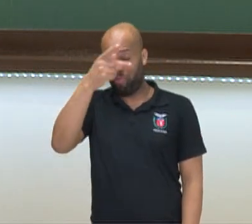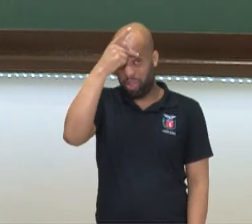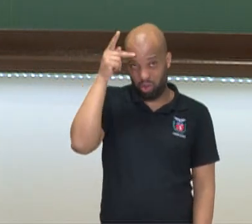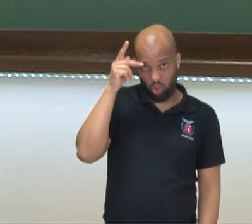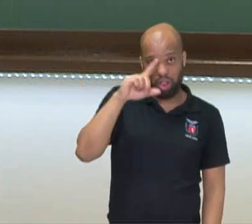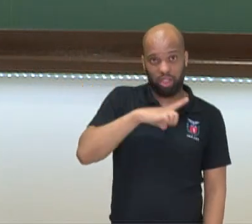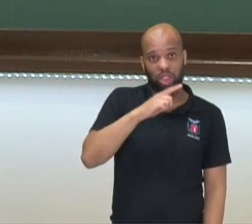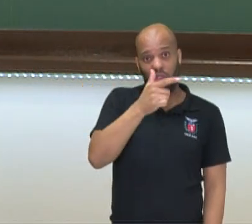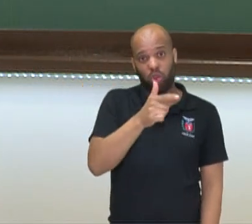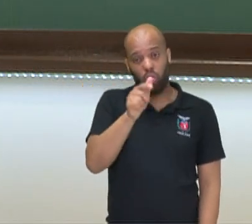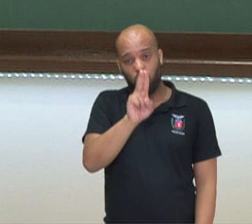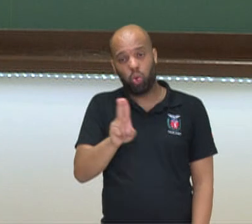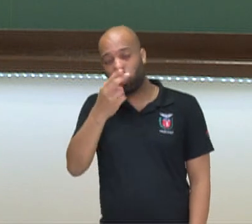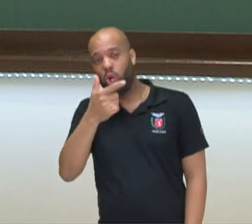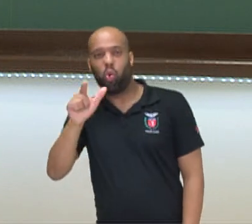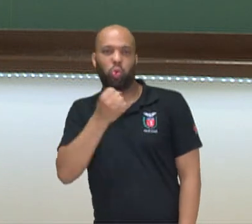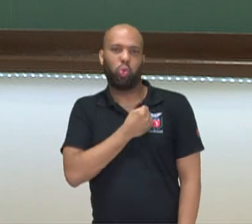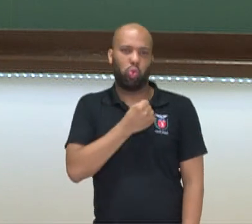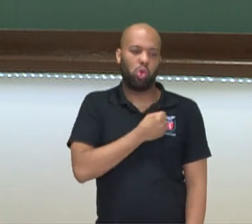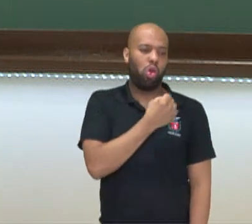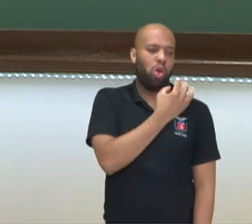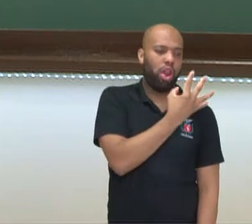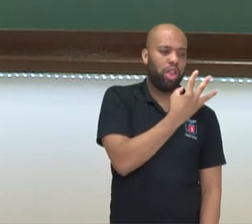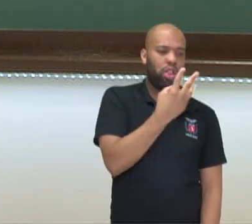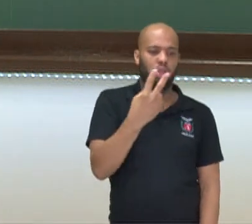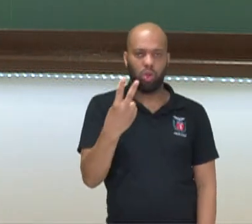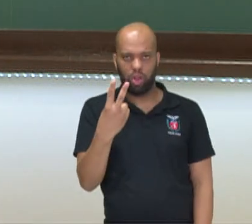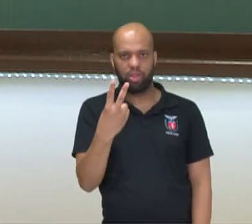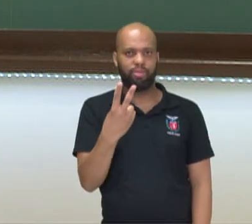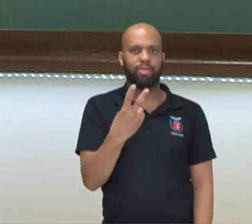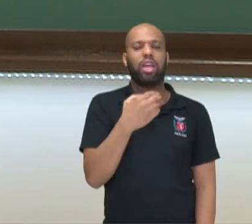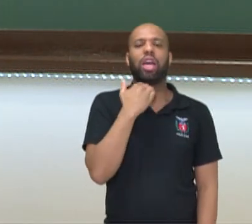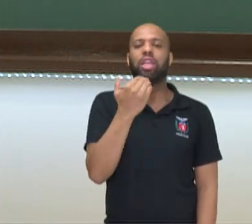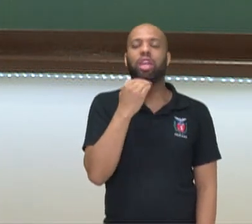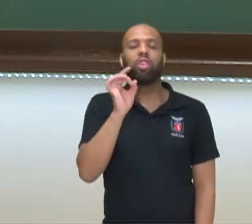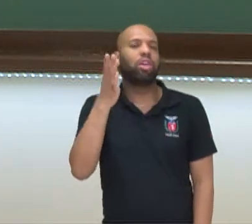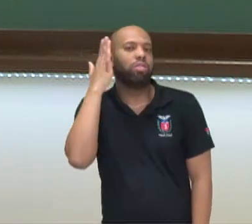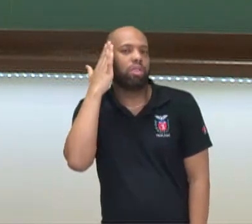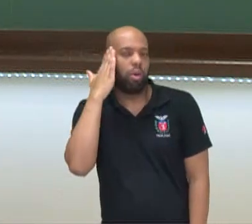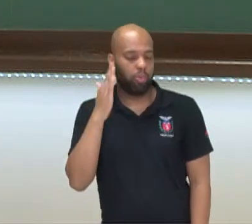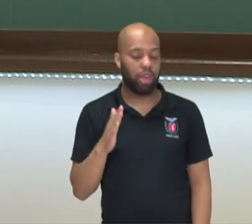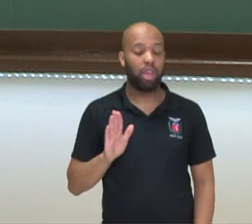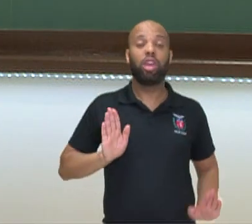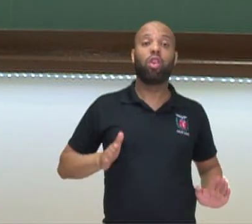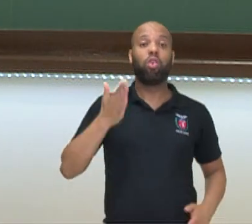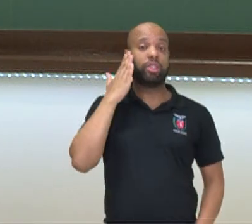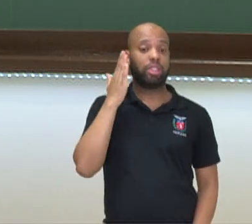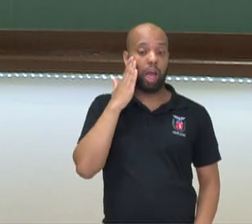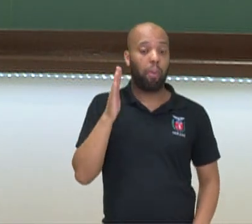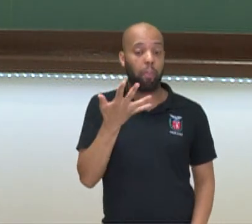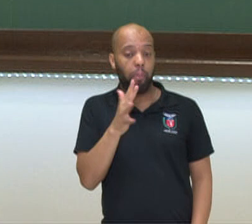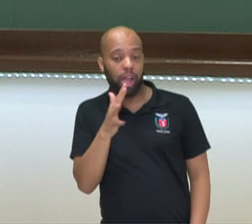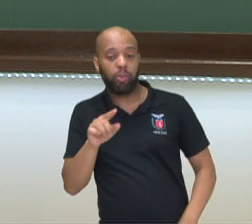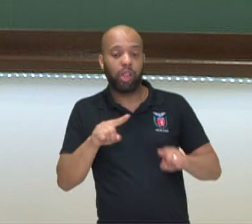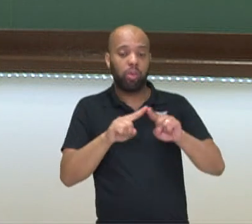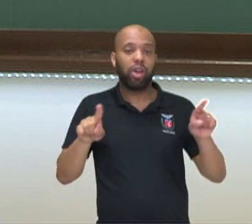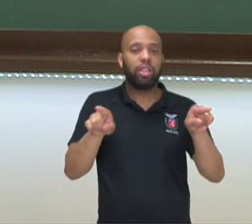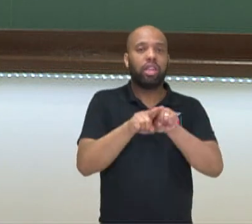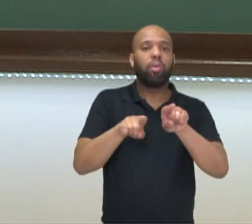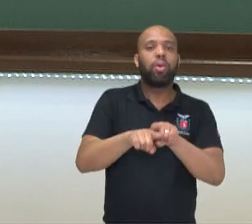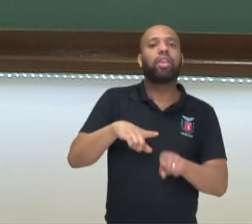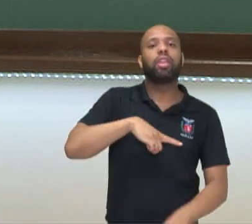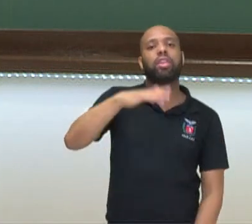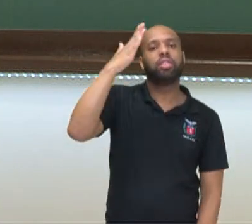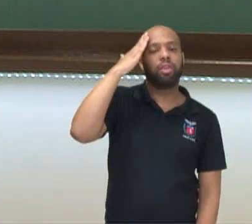Ele teria que usar 42. Então, por isso que não basta só você saber o tamanho do seu pé. Você tem uma noção do número, mas você precisa ter também uma